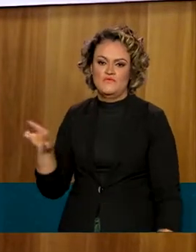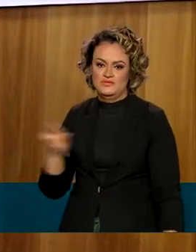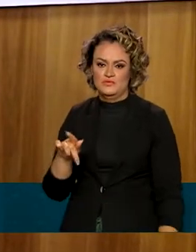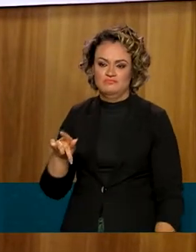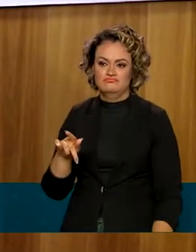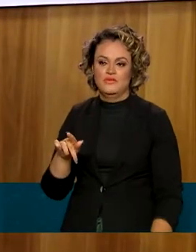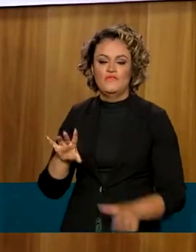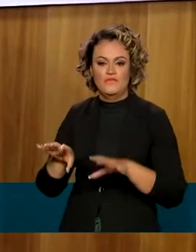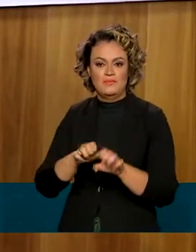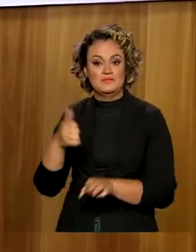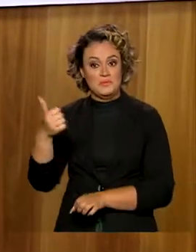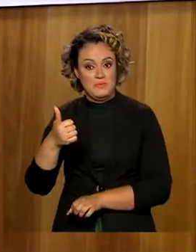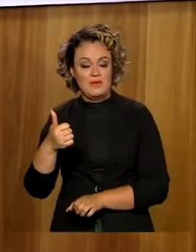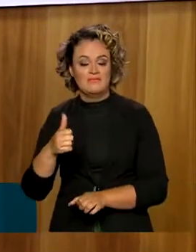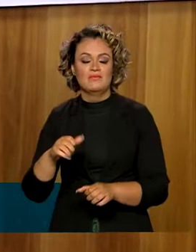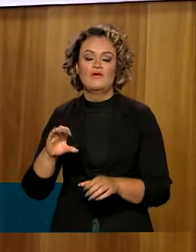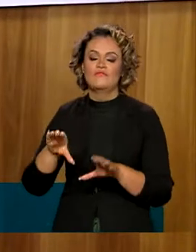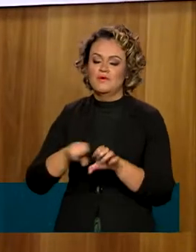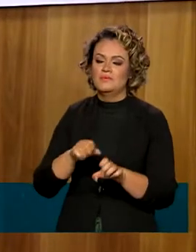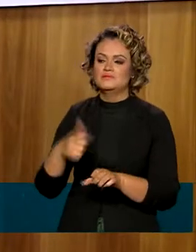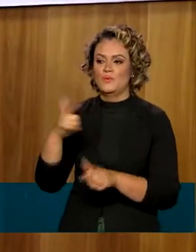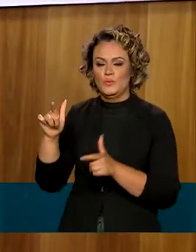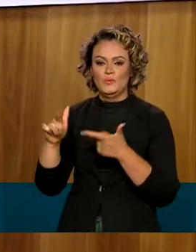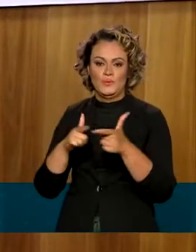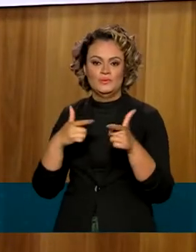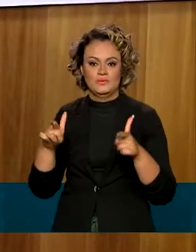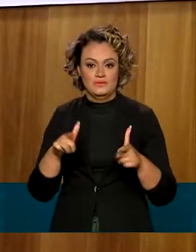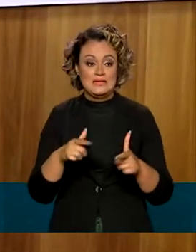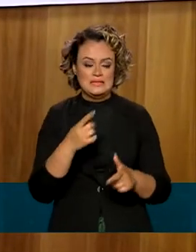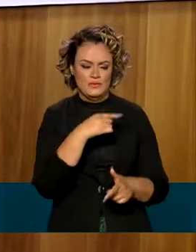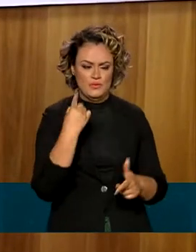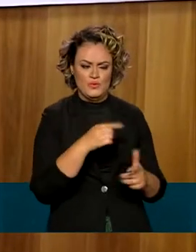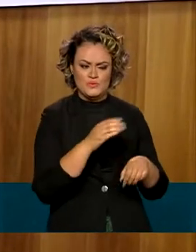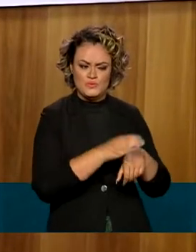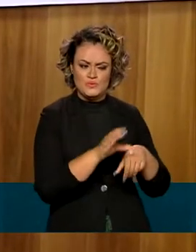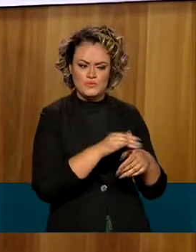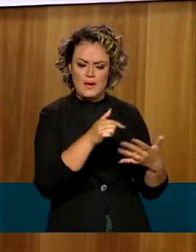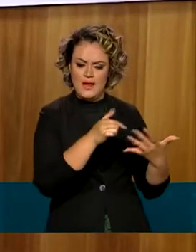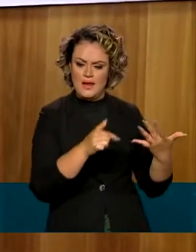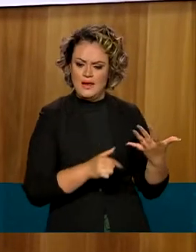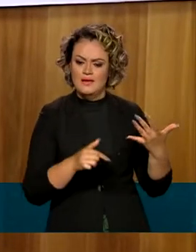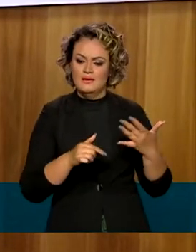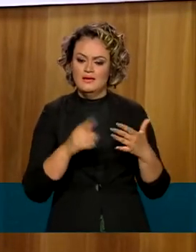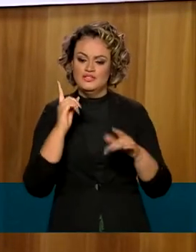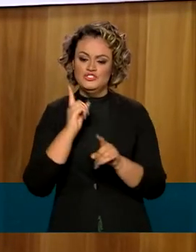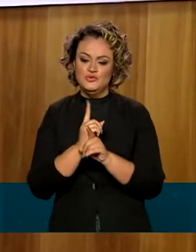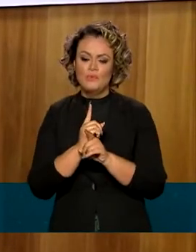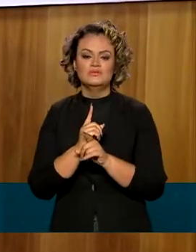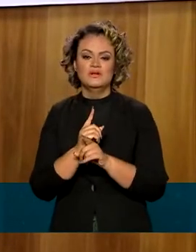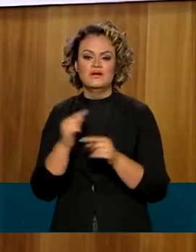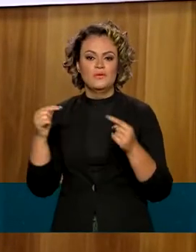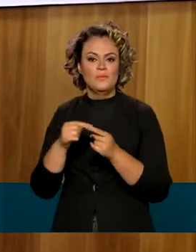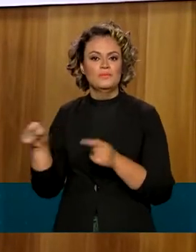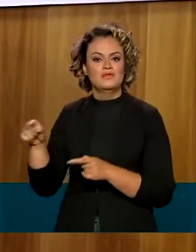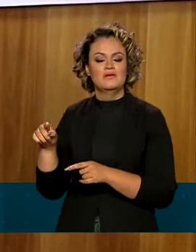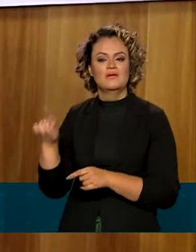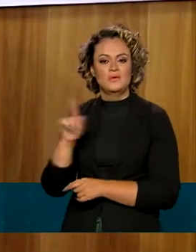continuada. Então, nós fizemos uma série de revisões dos nossos cursos que são disponíveis aos professores,